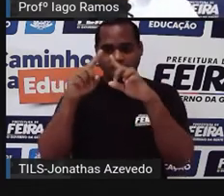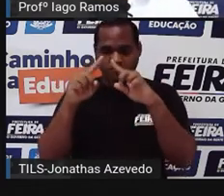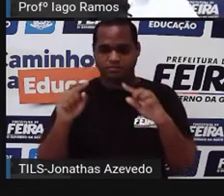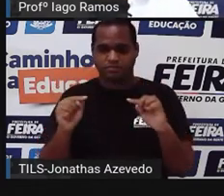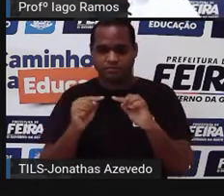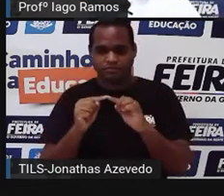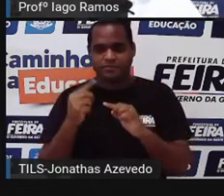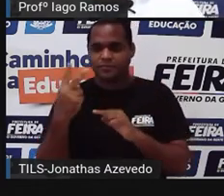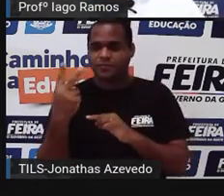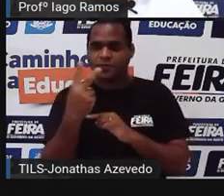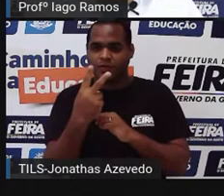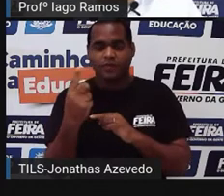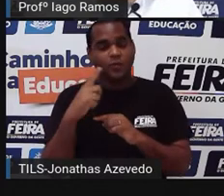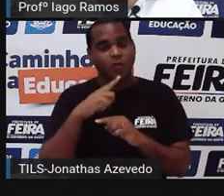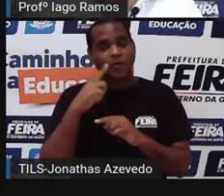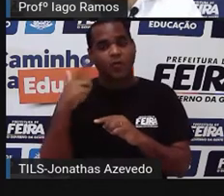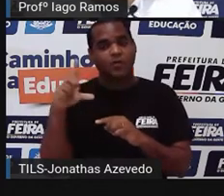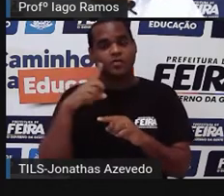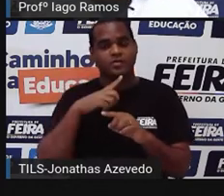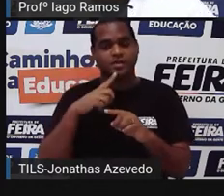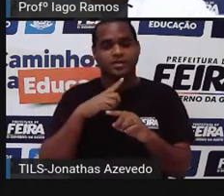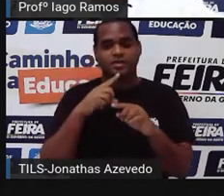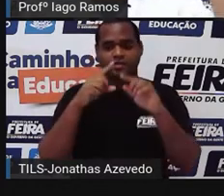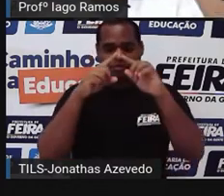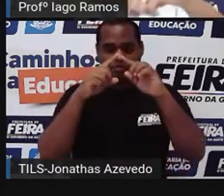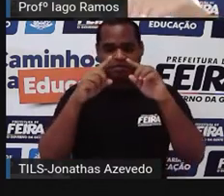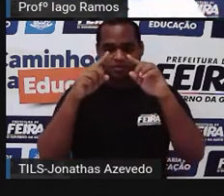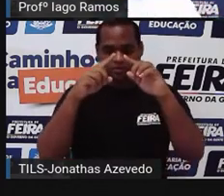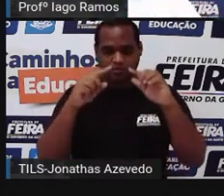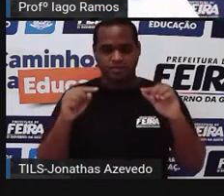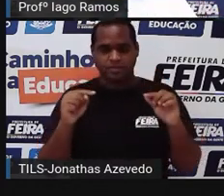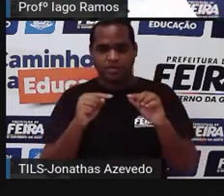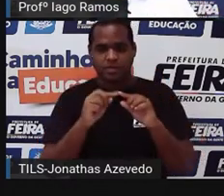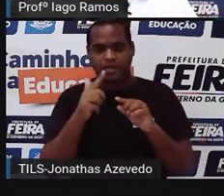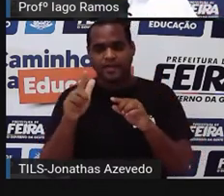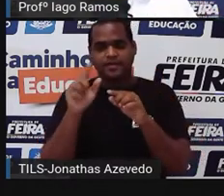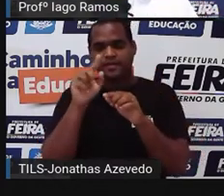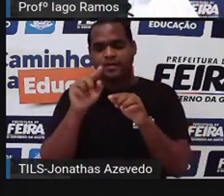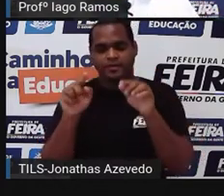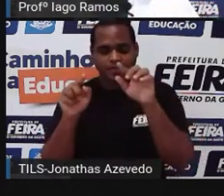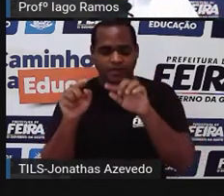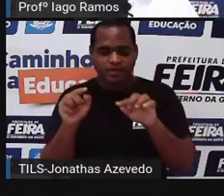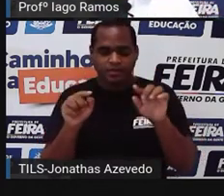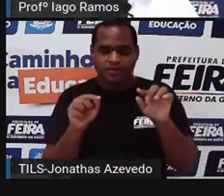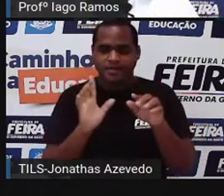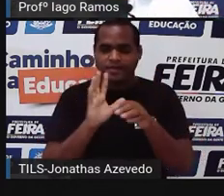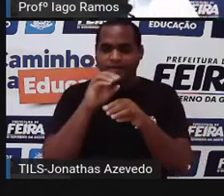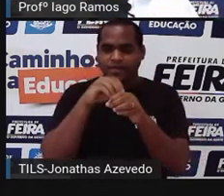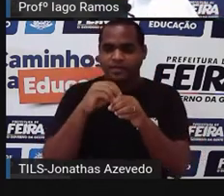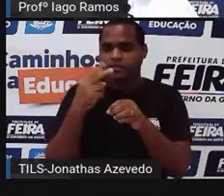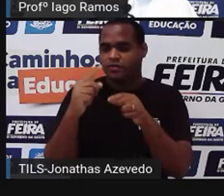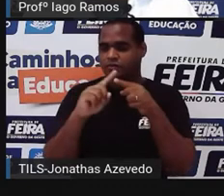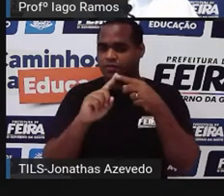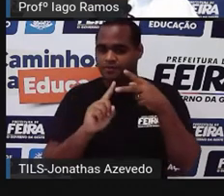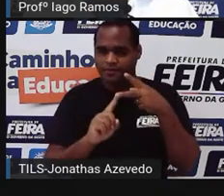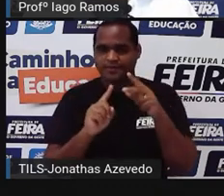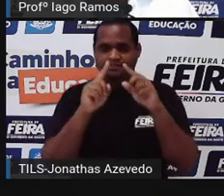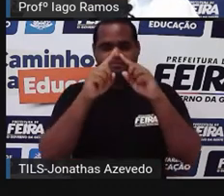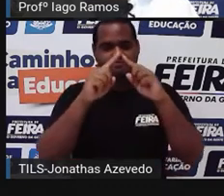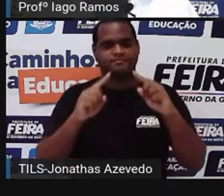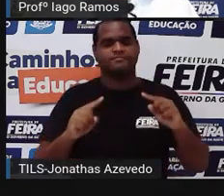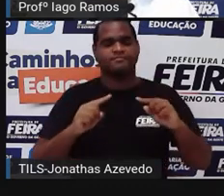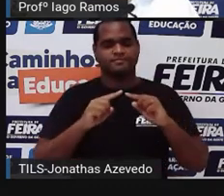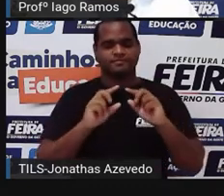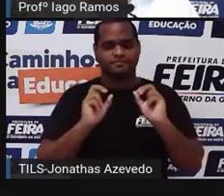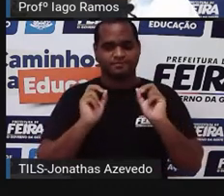se a gente tiver dois lados e um ângulo formado por esses lados nos dois triângulos tá